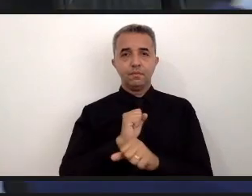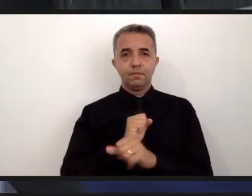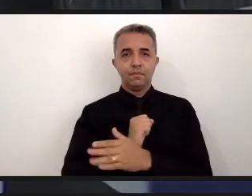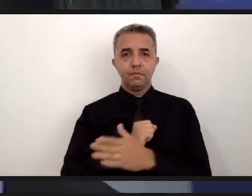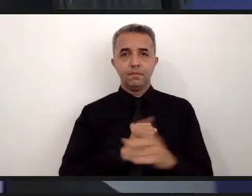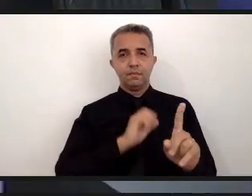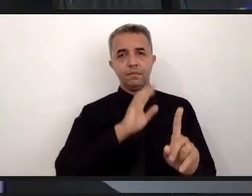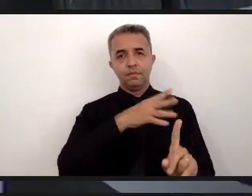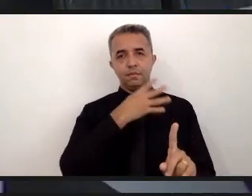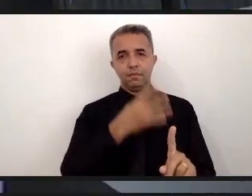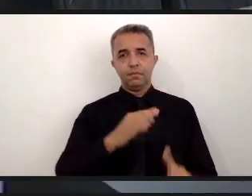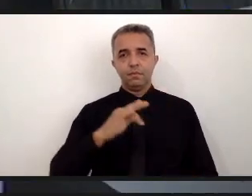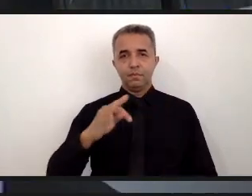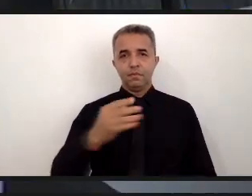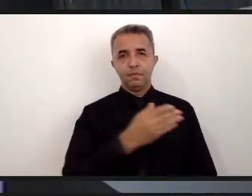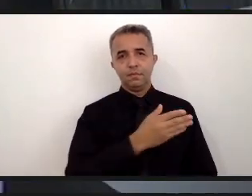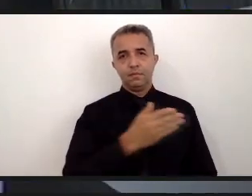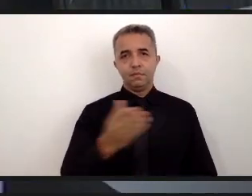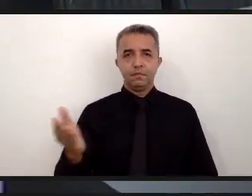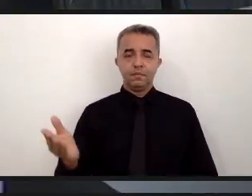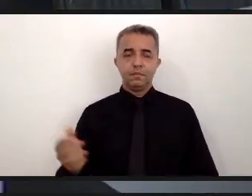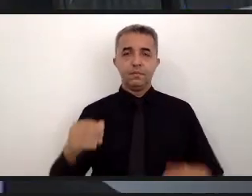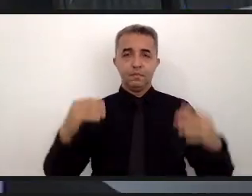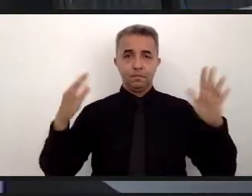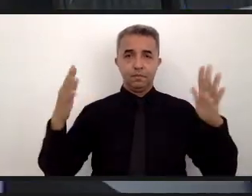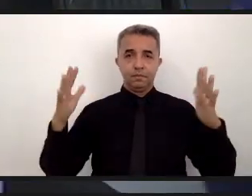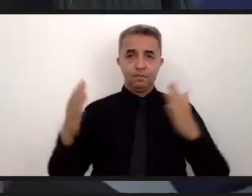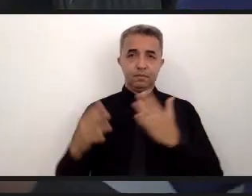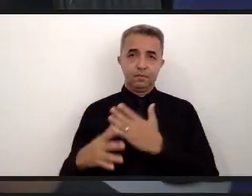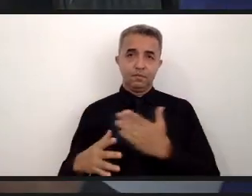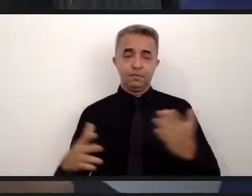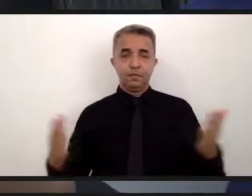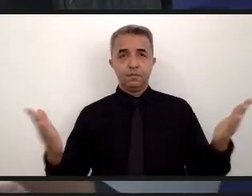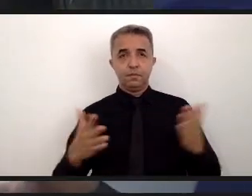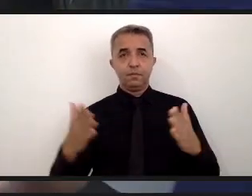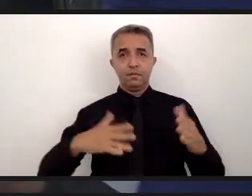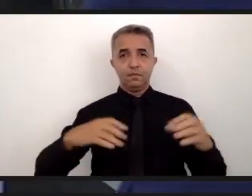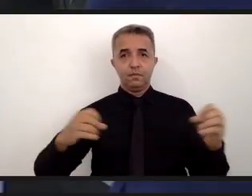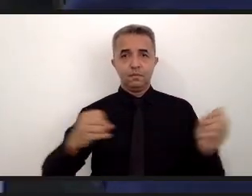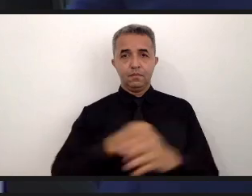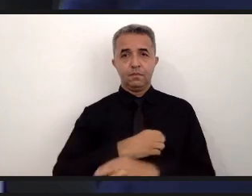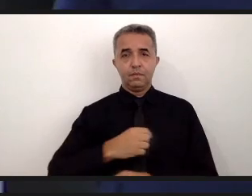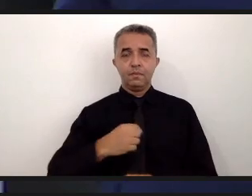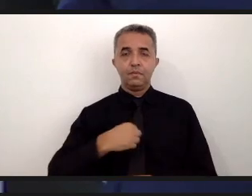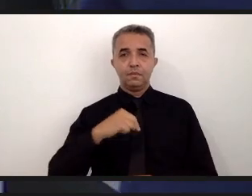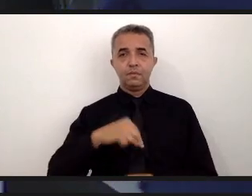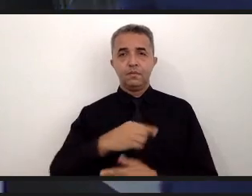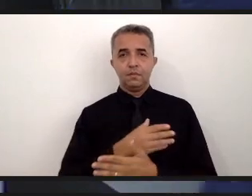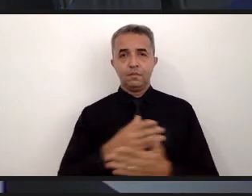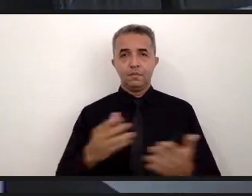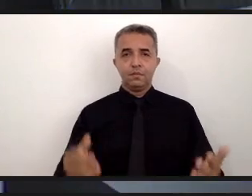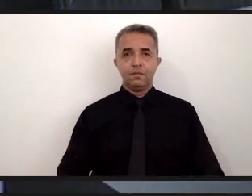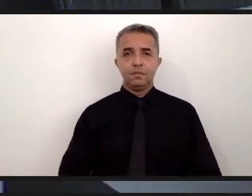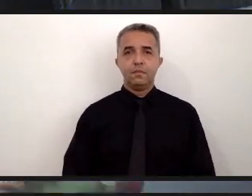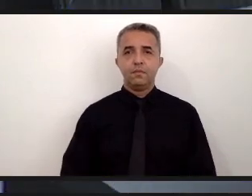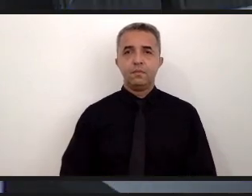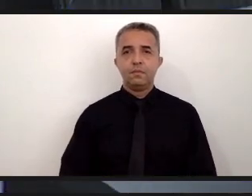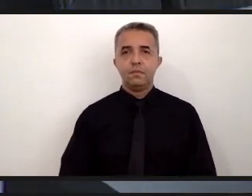a todas as senhoras. Uma salva de palmas e nesse momento encerro a minha participação.